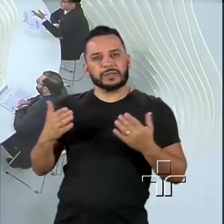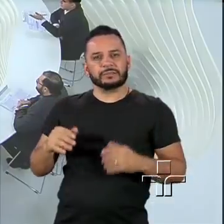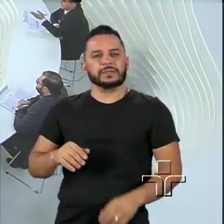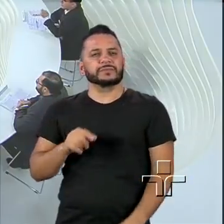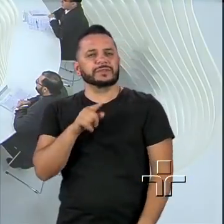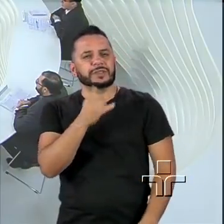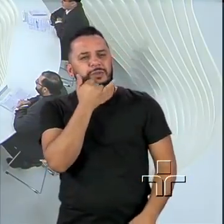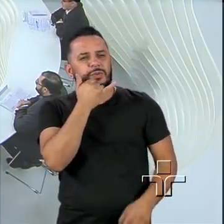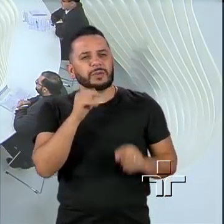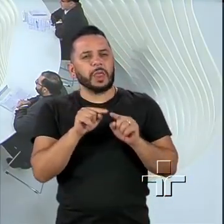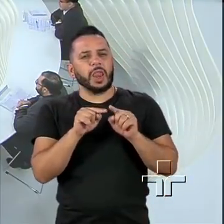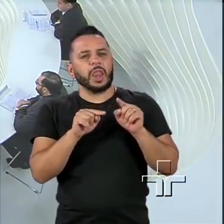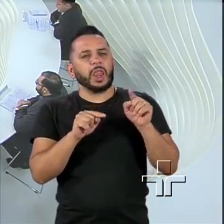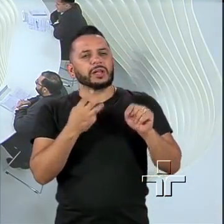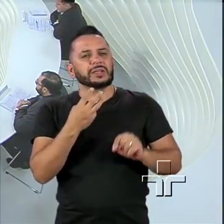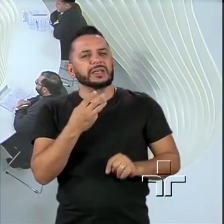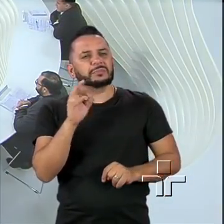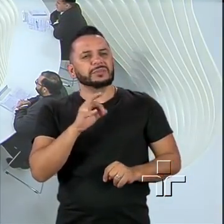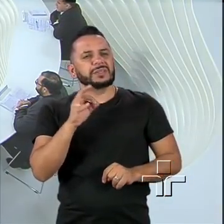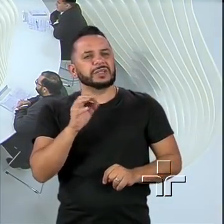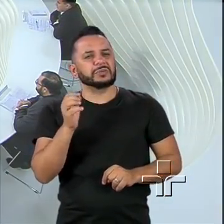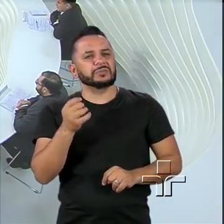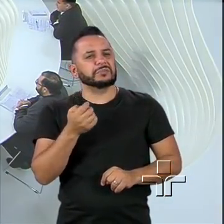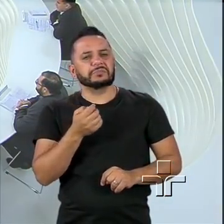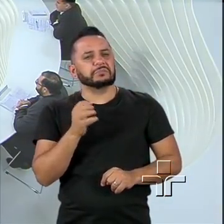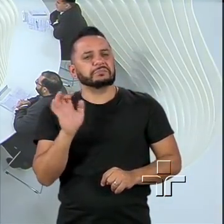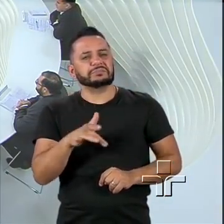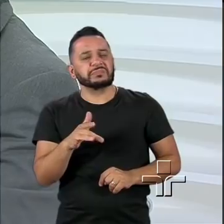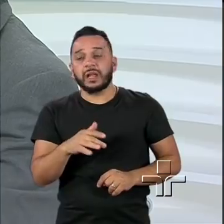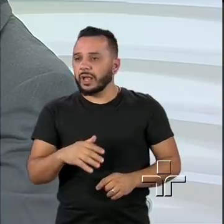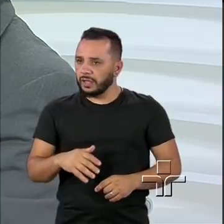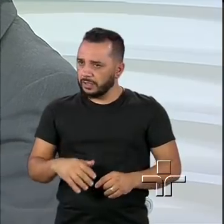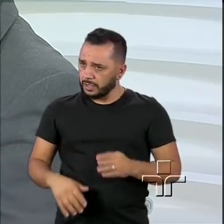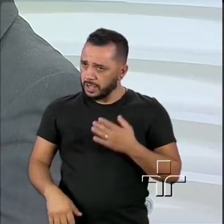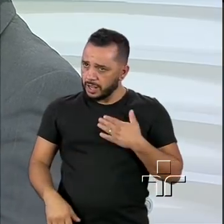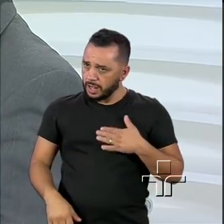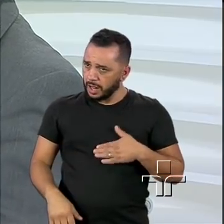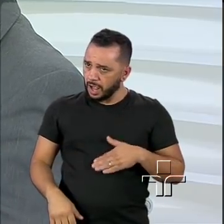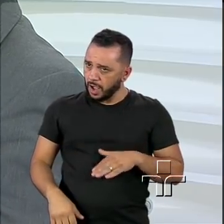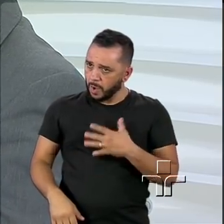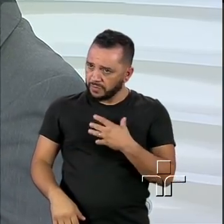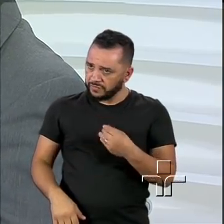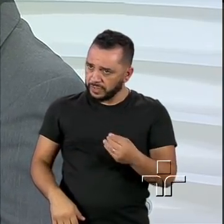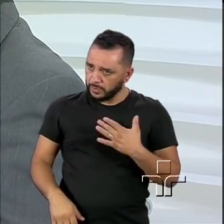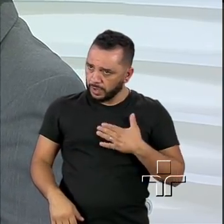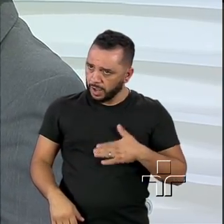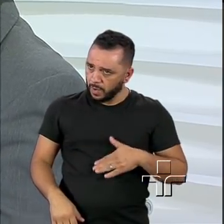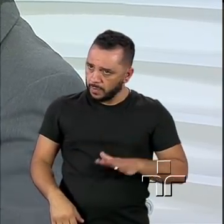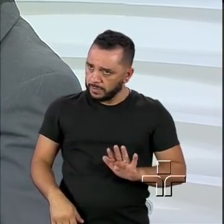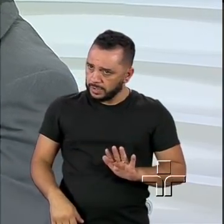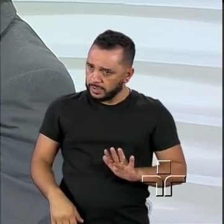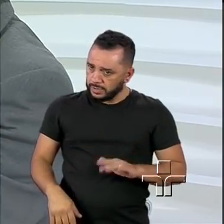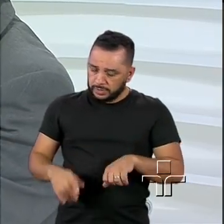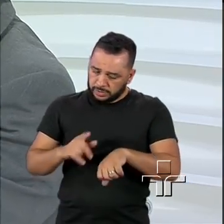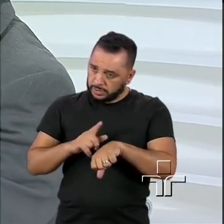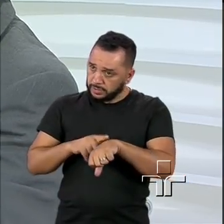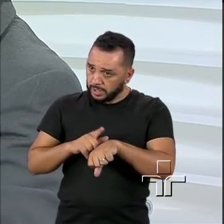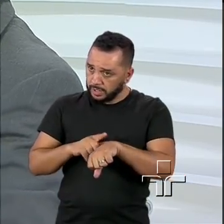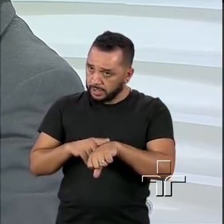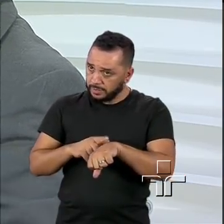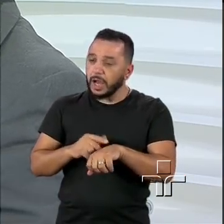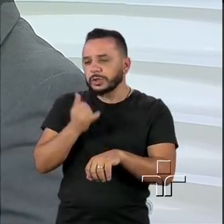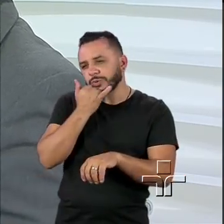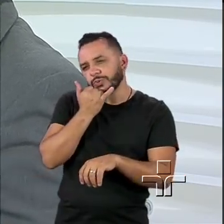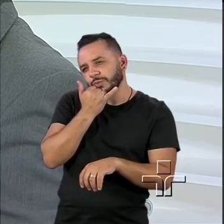3%, por que o senhor não decola nas pesquisas? Calma, filho. Isso aqui tem tempo. Sabe que em 2008, desculpe do filho,